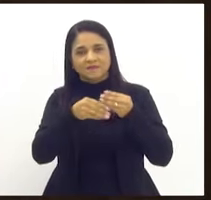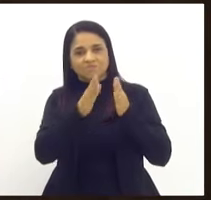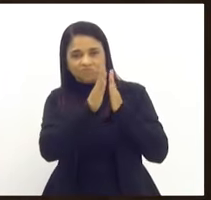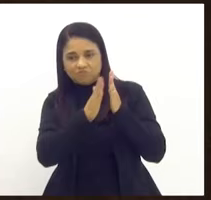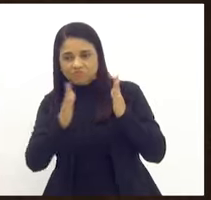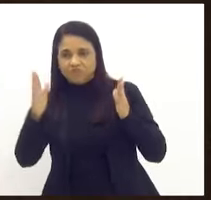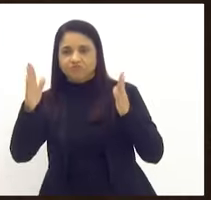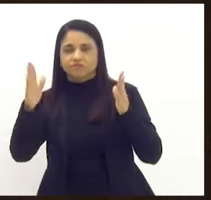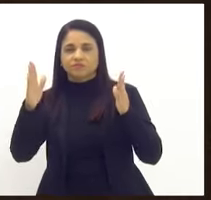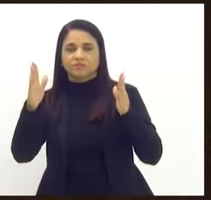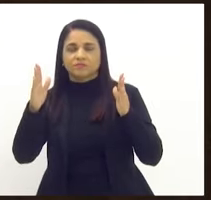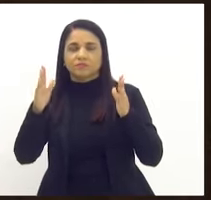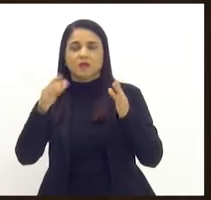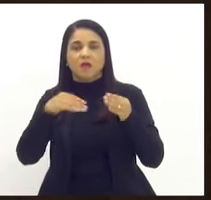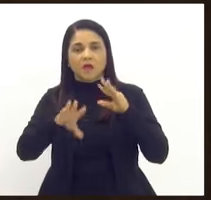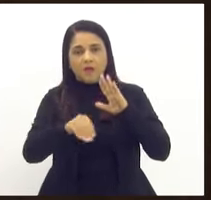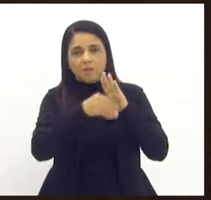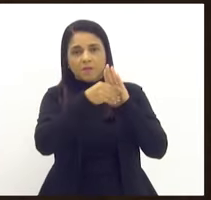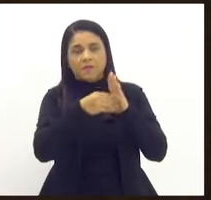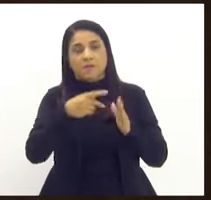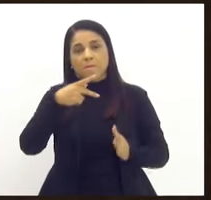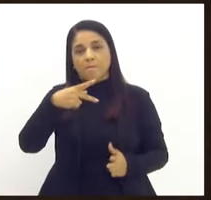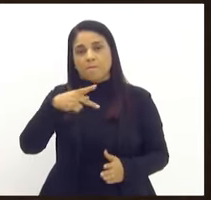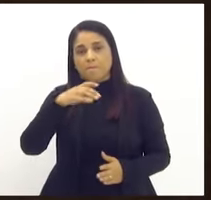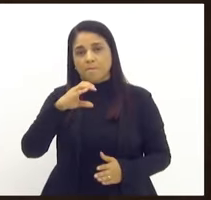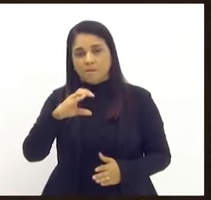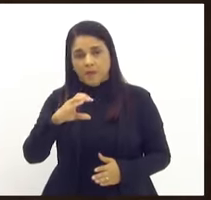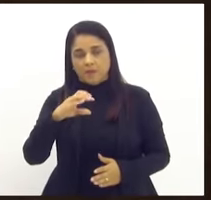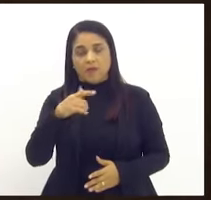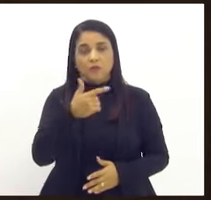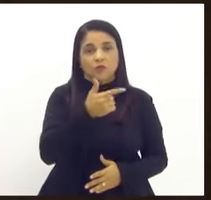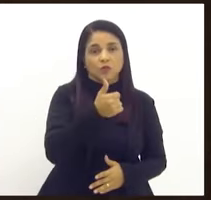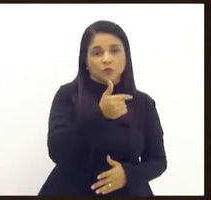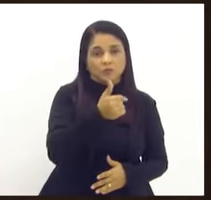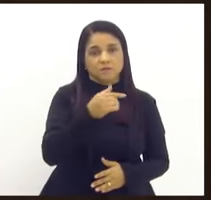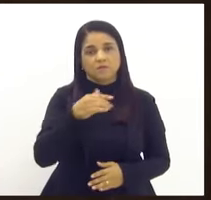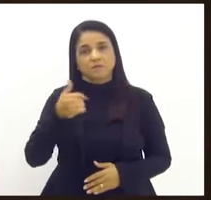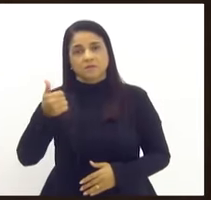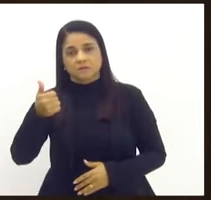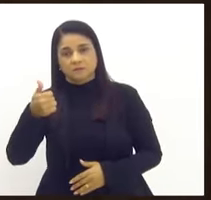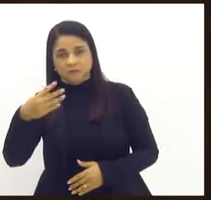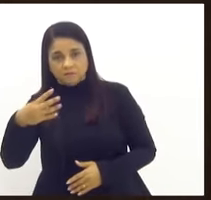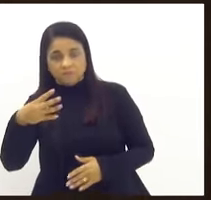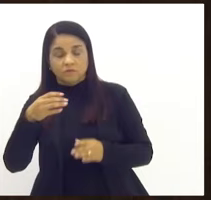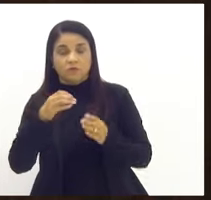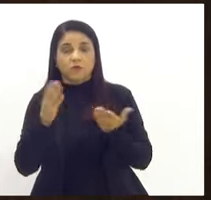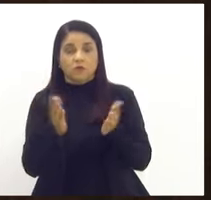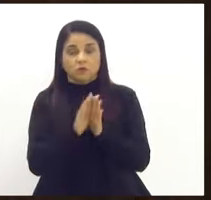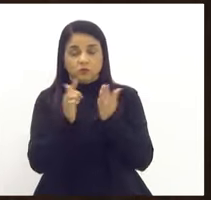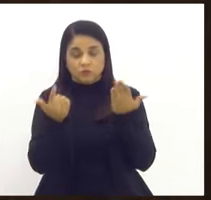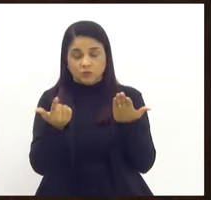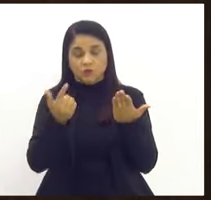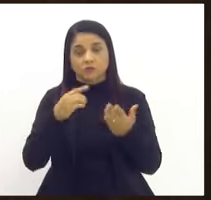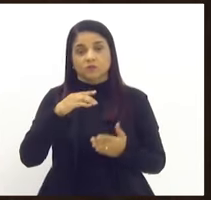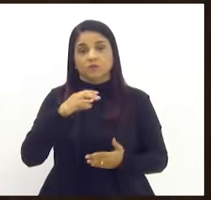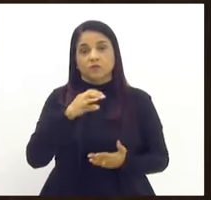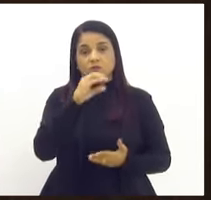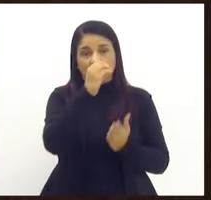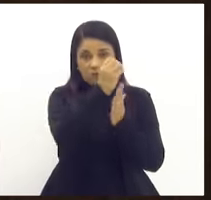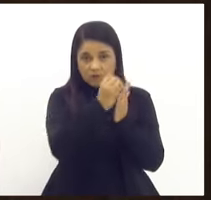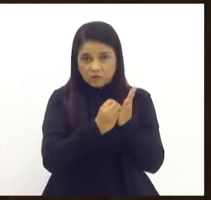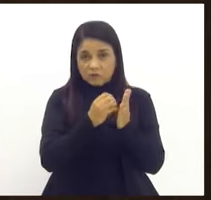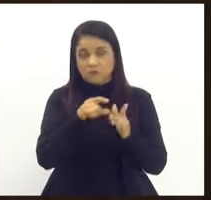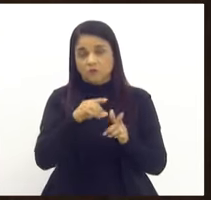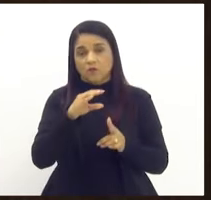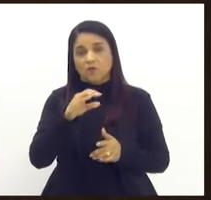para protocolar as emendas da PEC 12 13 que o prazo eh publicado no Diário Oficial é hoje e são emos que a gente